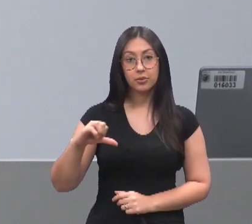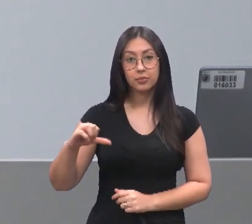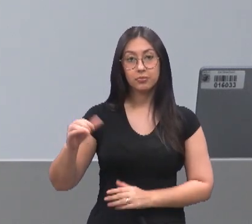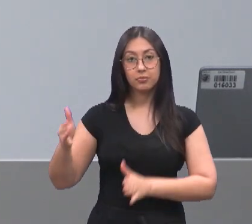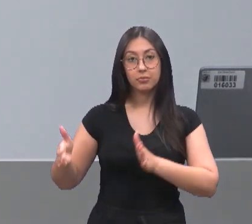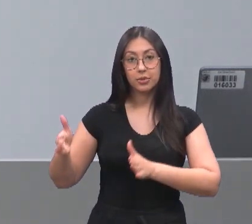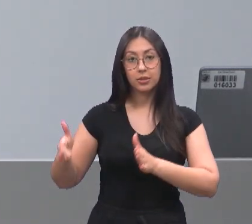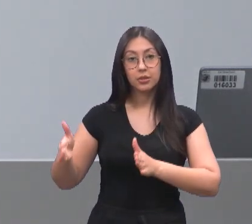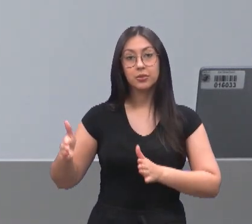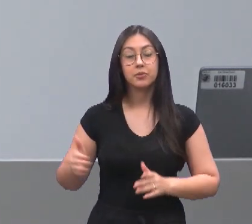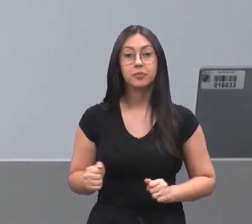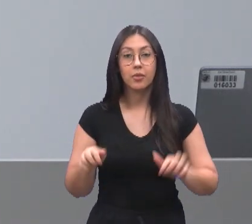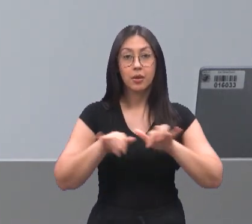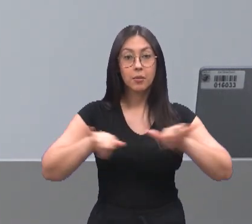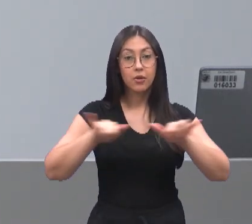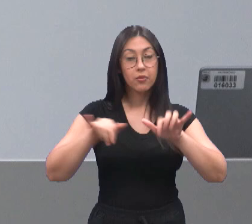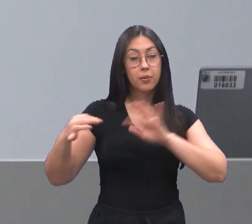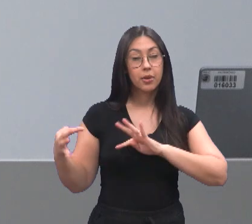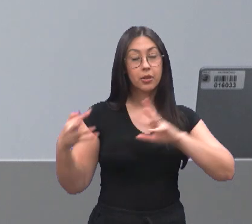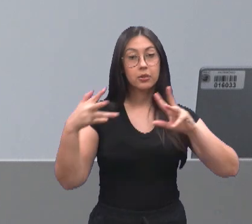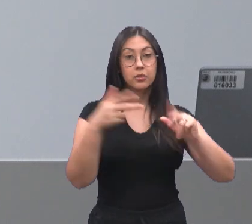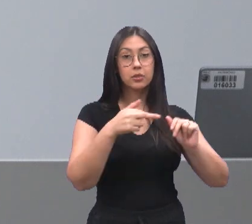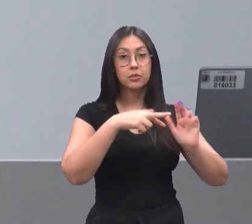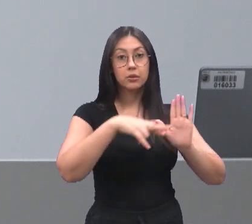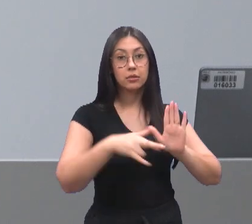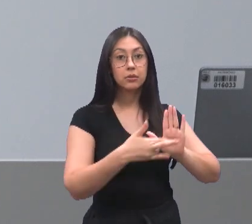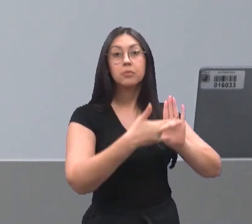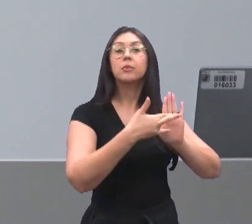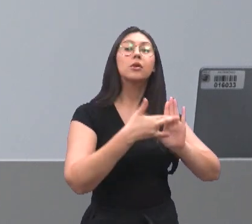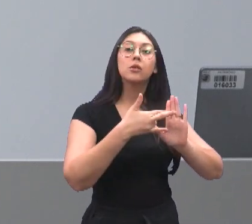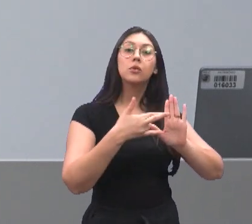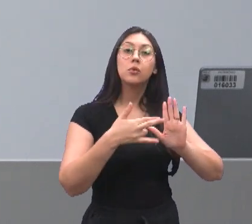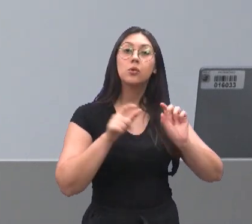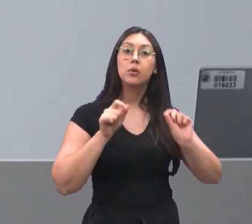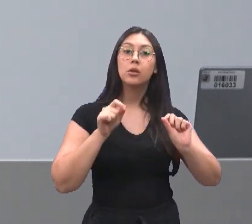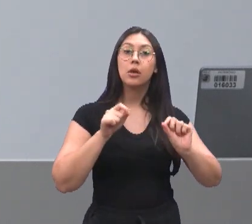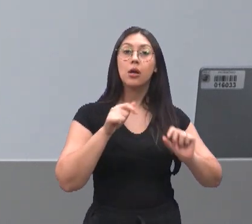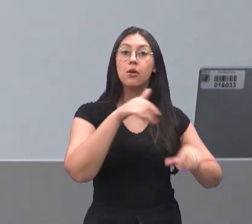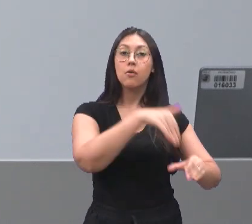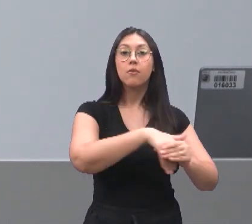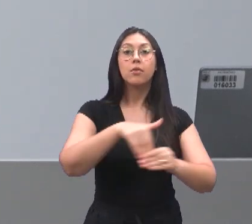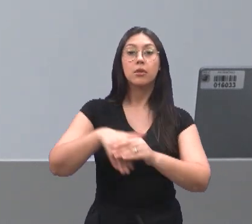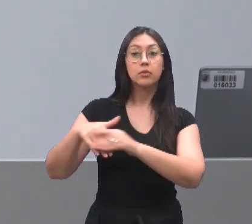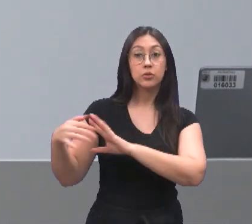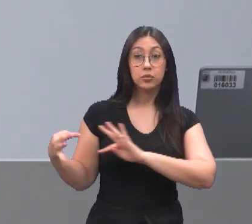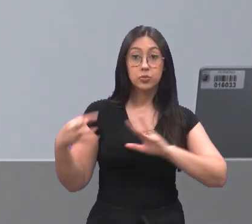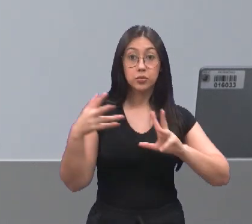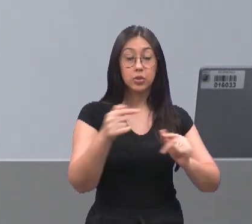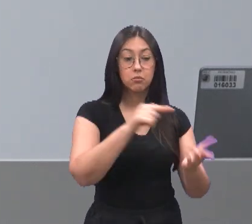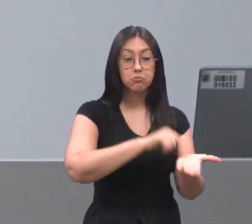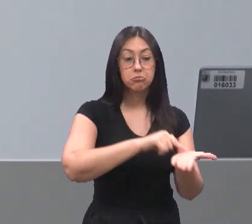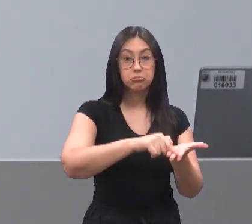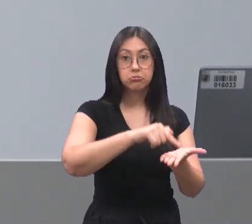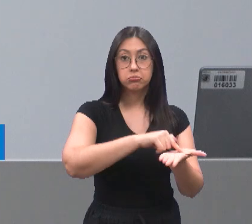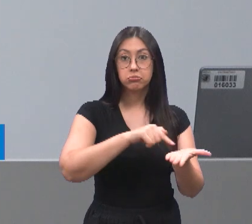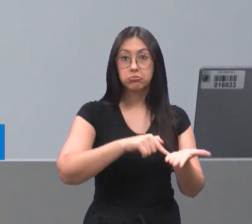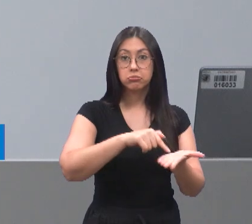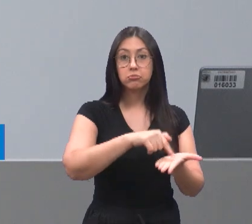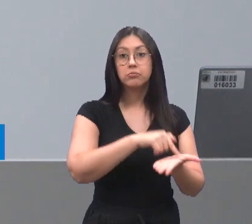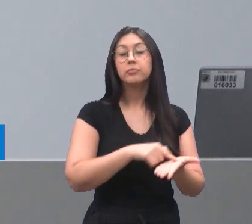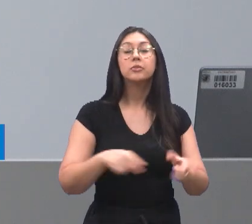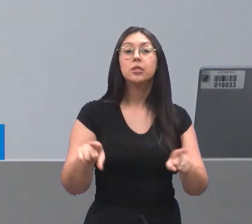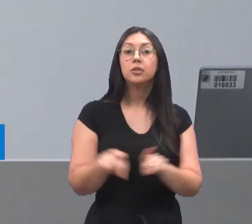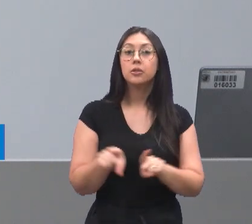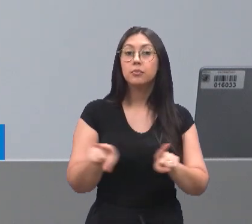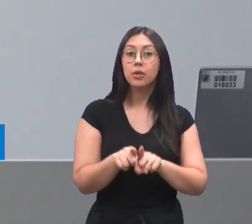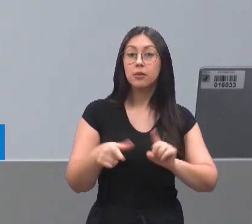legislatura. Informa a todos os presentes que nos termos regimentais as votações das proposituras se dará de forma eletrônica, registrando aos vereadores que